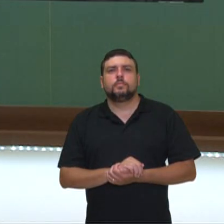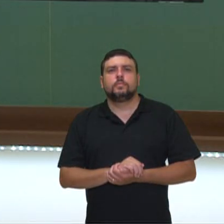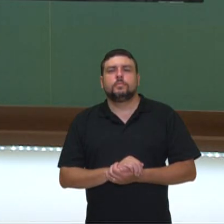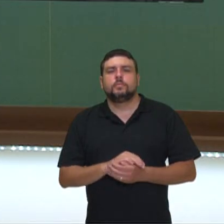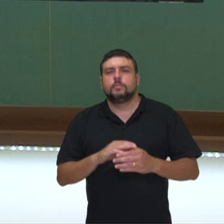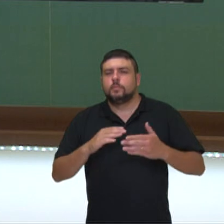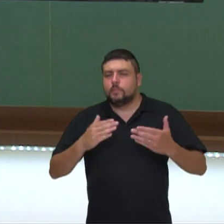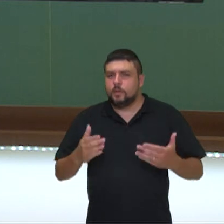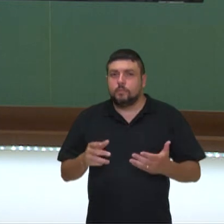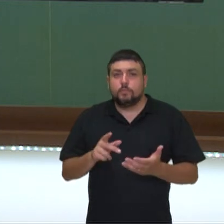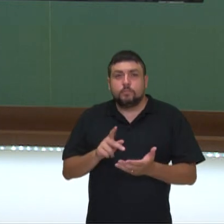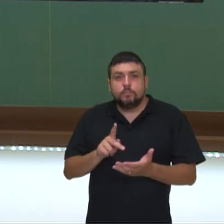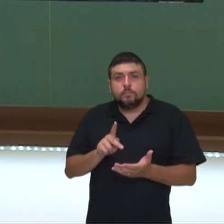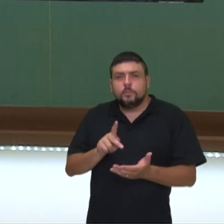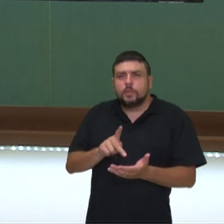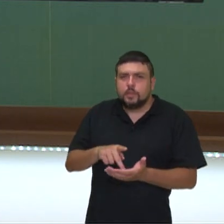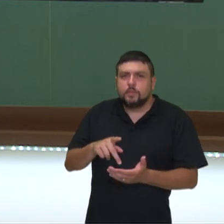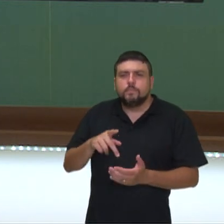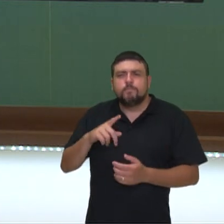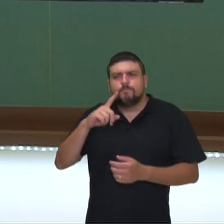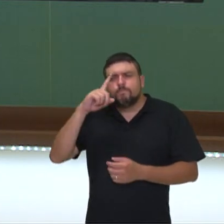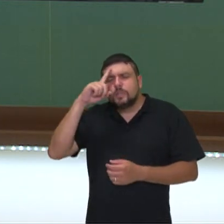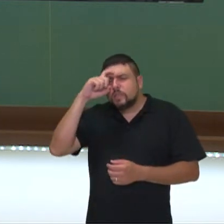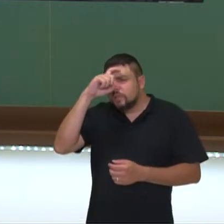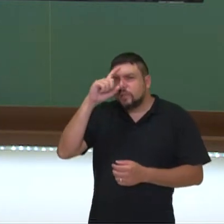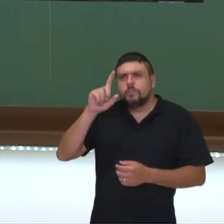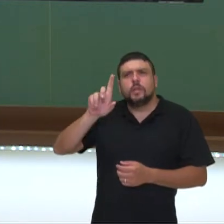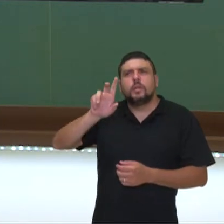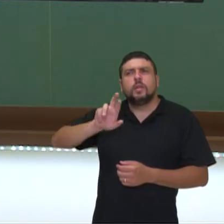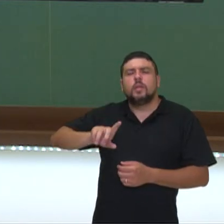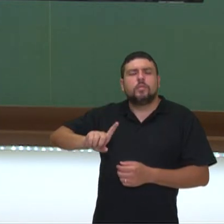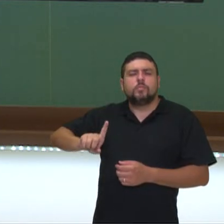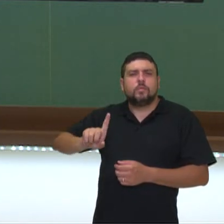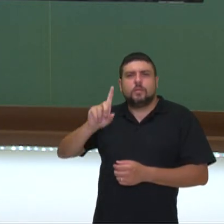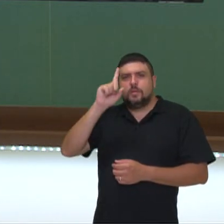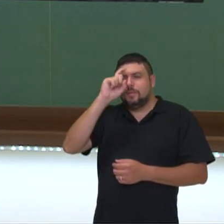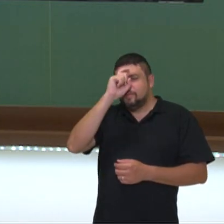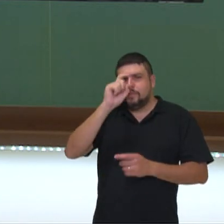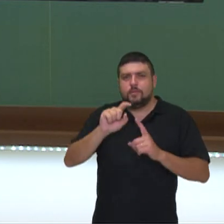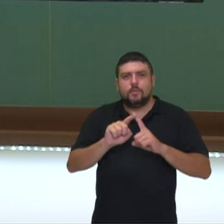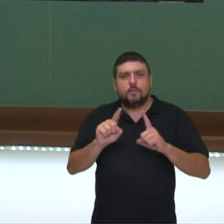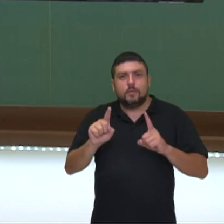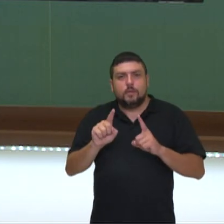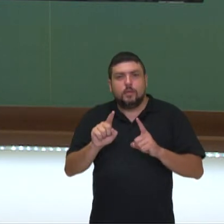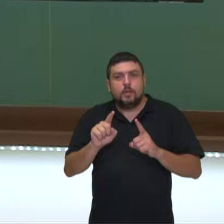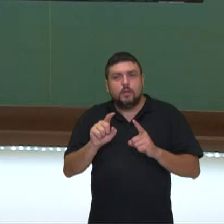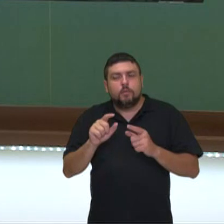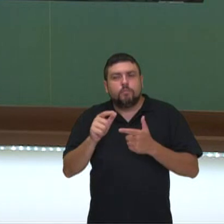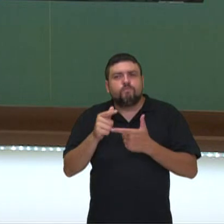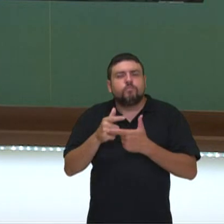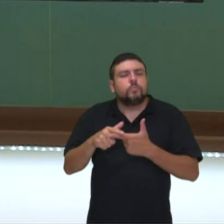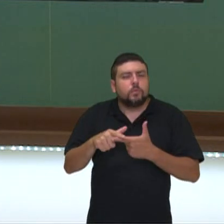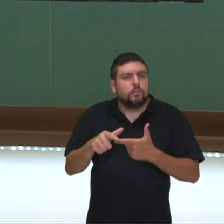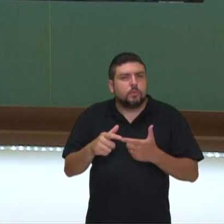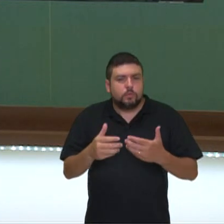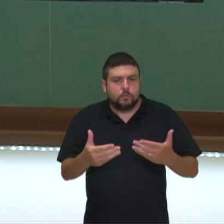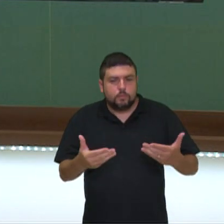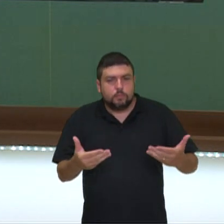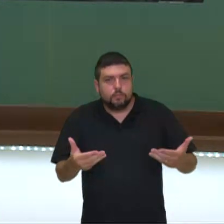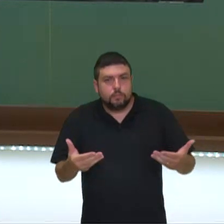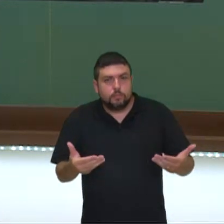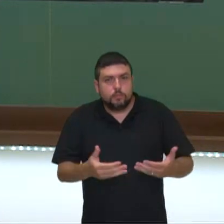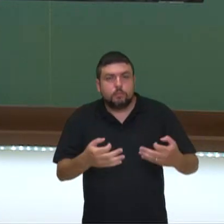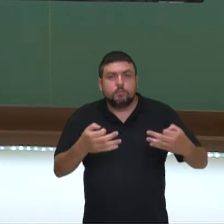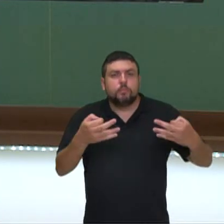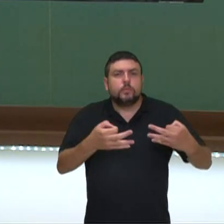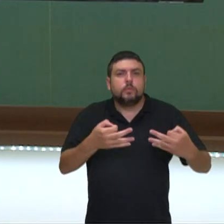A grande dificuldade, não diria a grande dificuldade, mas talvez um dos problemas que diz respeito ao presente perfeito é justamente porque a gente não